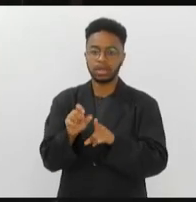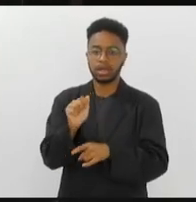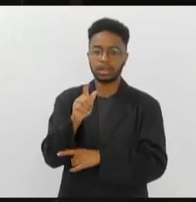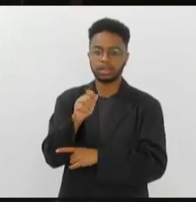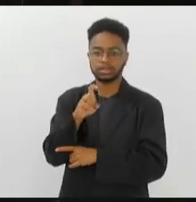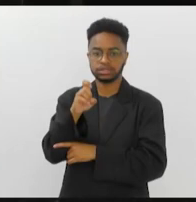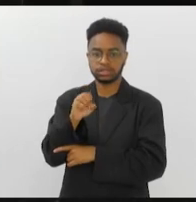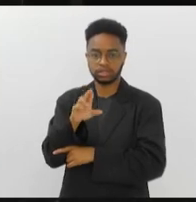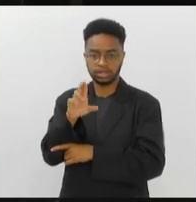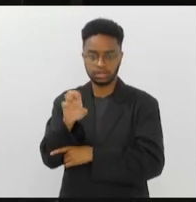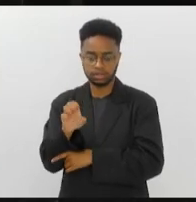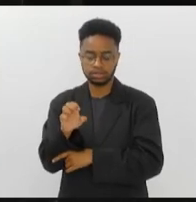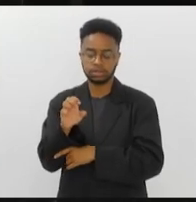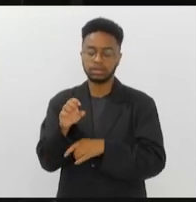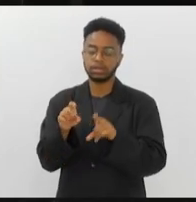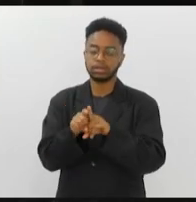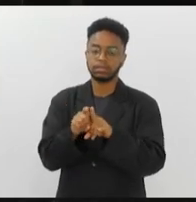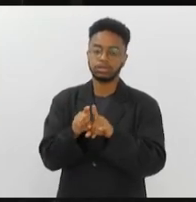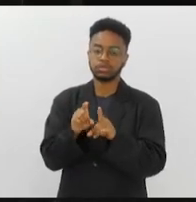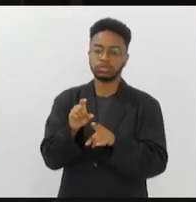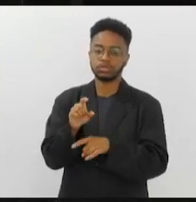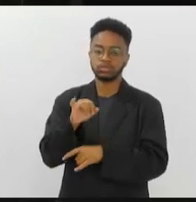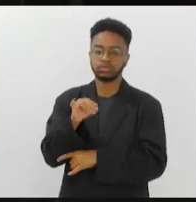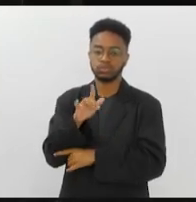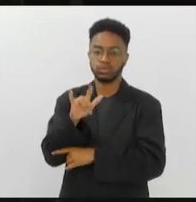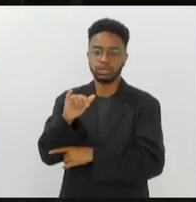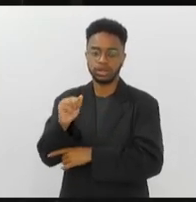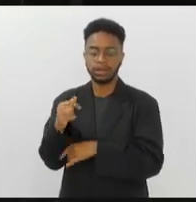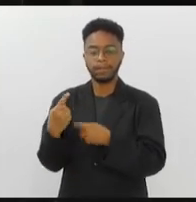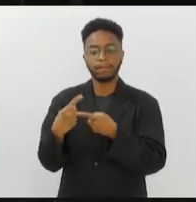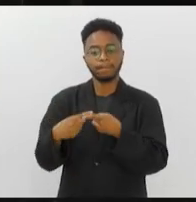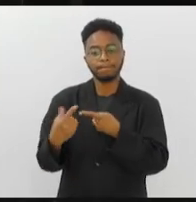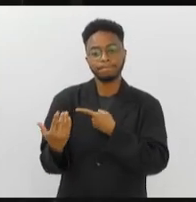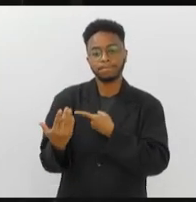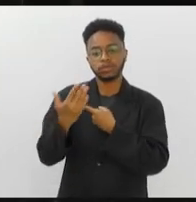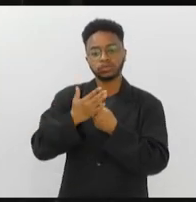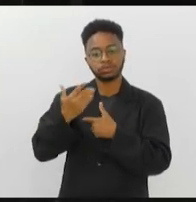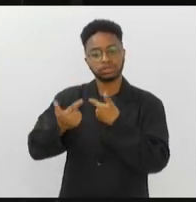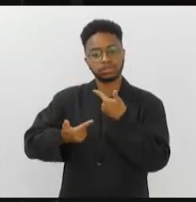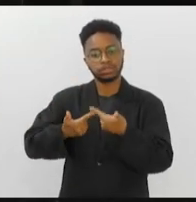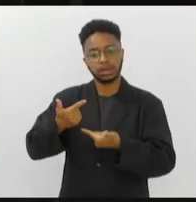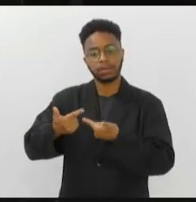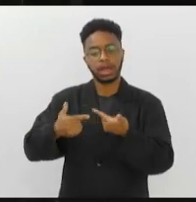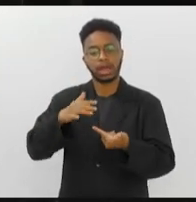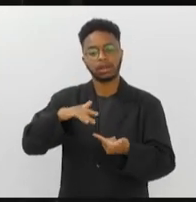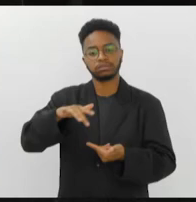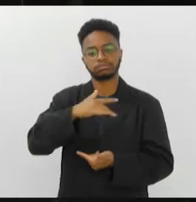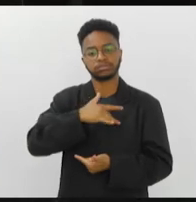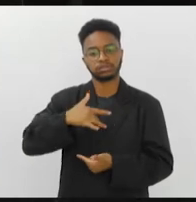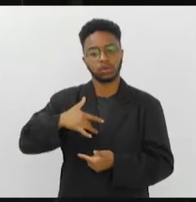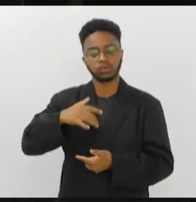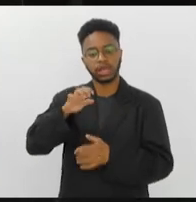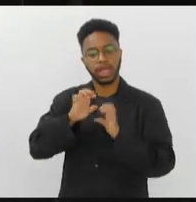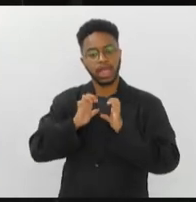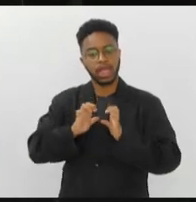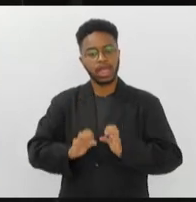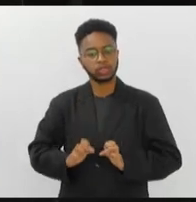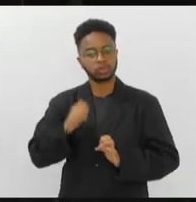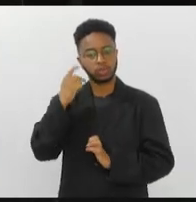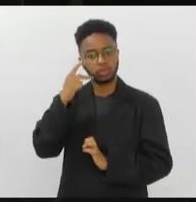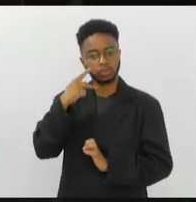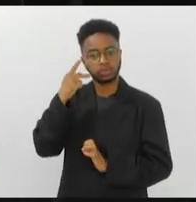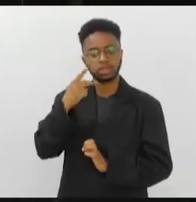na Júnia Prodósmice, que me ajuda a sustentar um trabalho clínico, ético e político. Cada técnico,